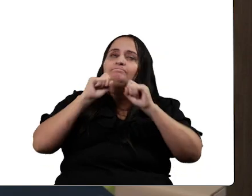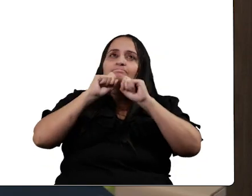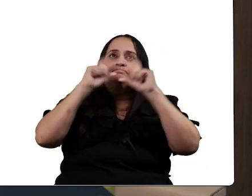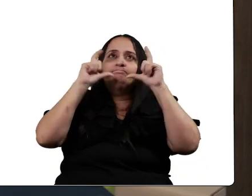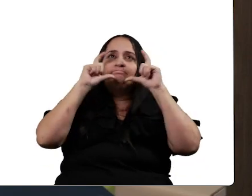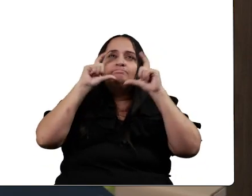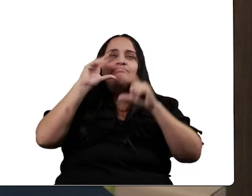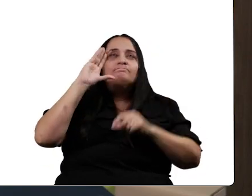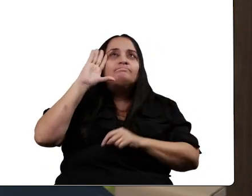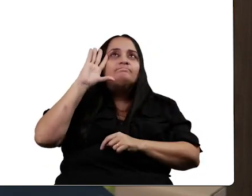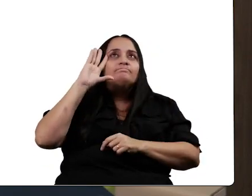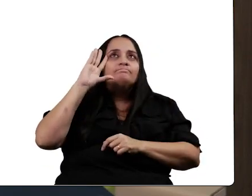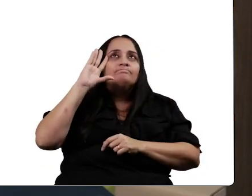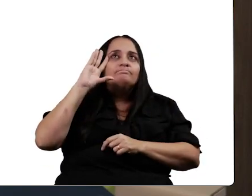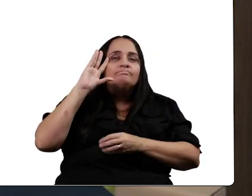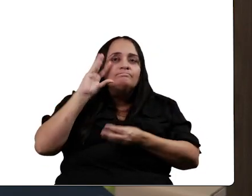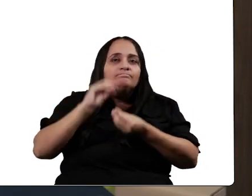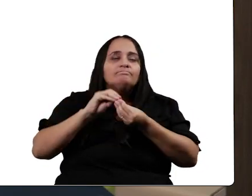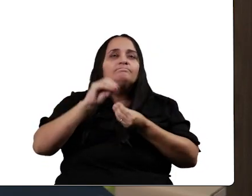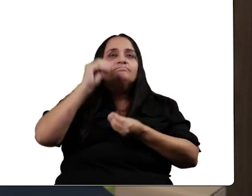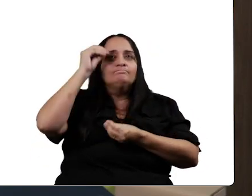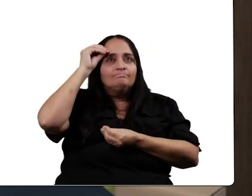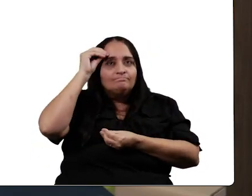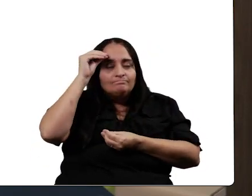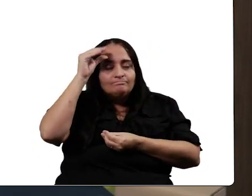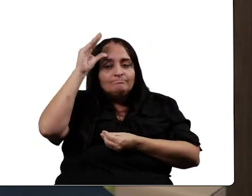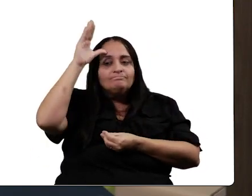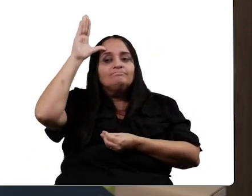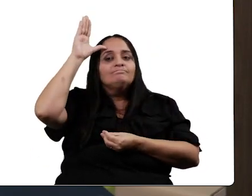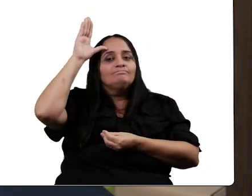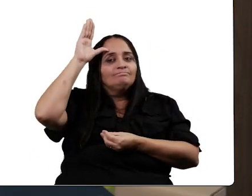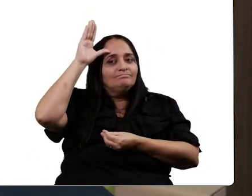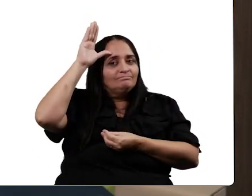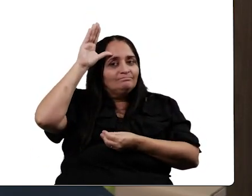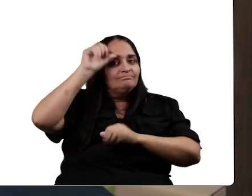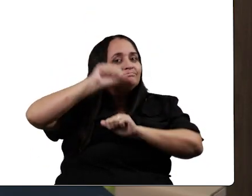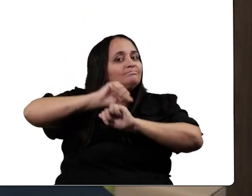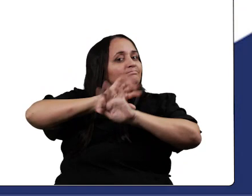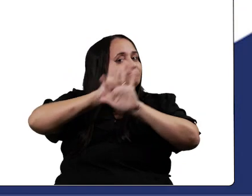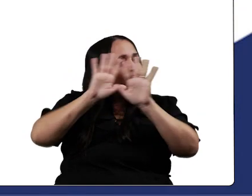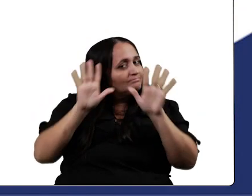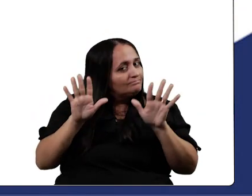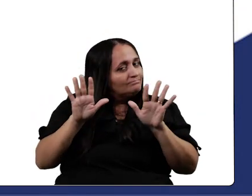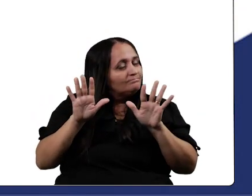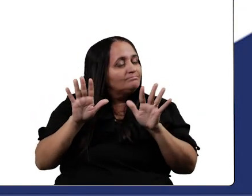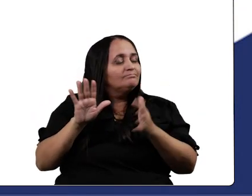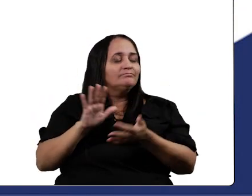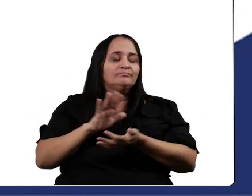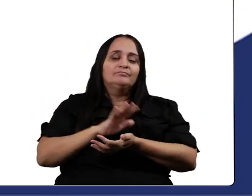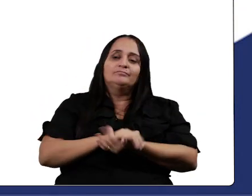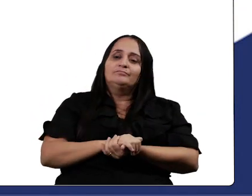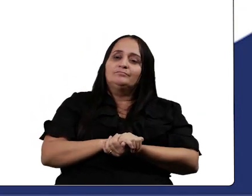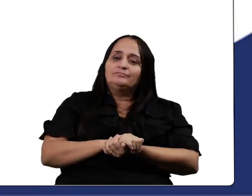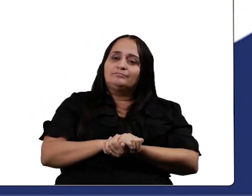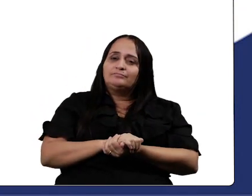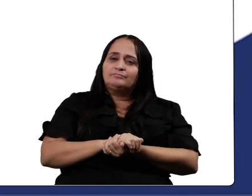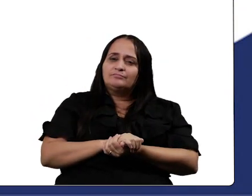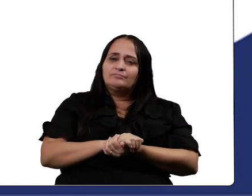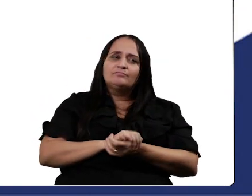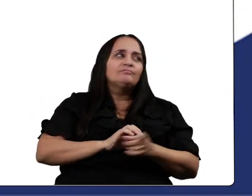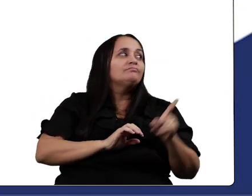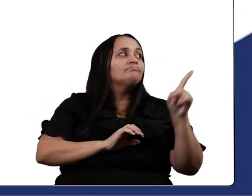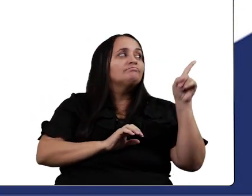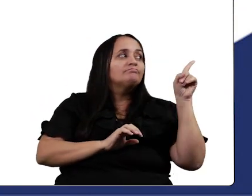esse vocabulário e cada vez falar melhor e mais claro, né? Então observe que